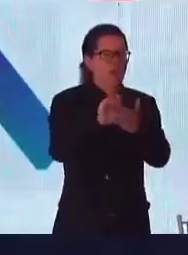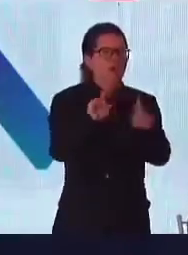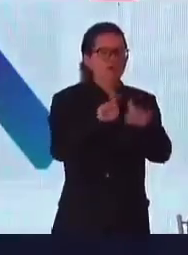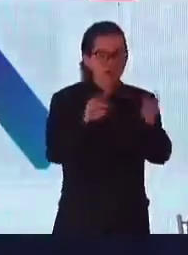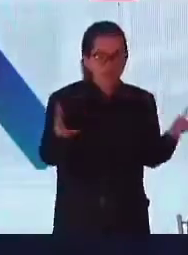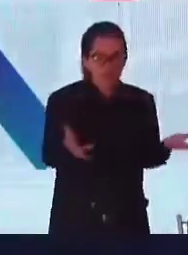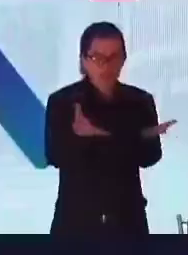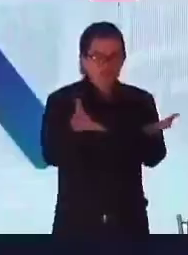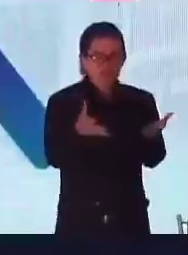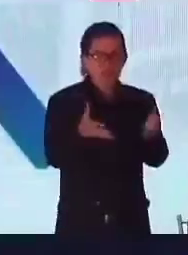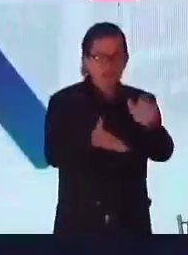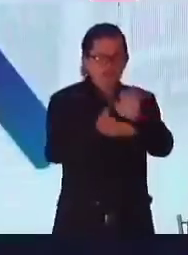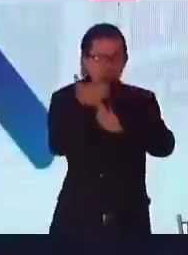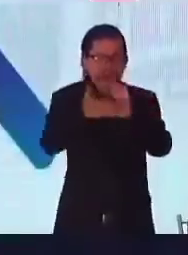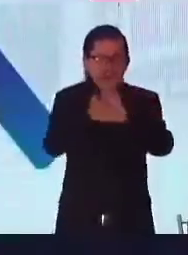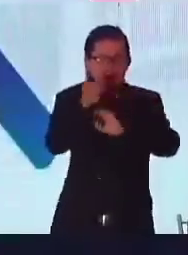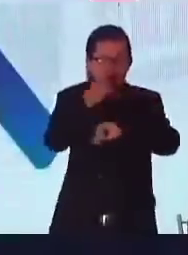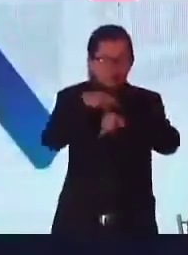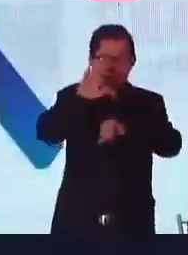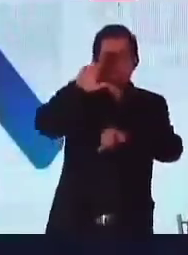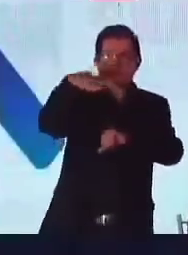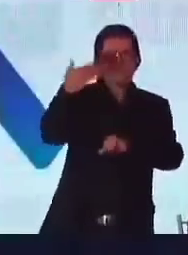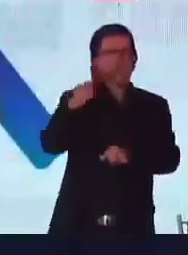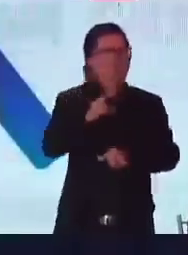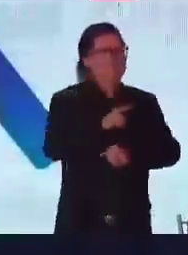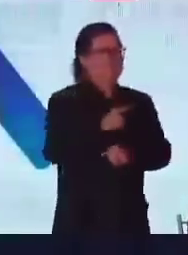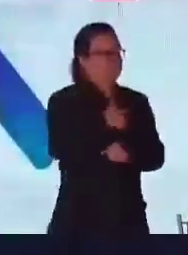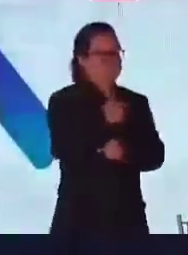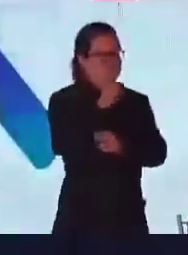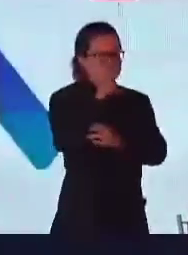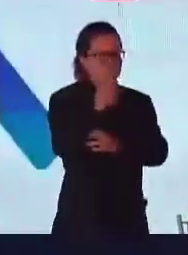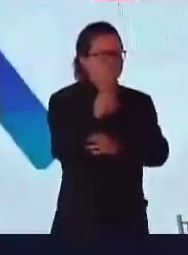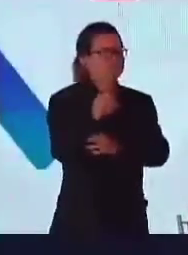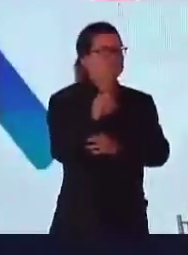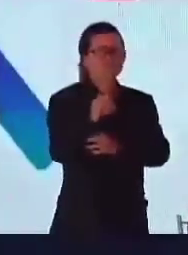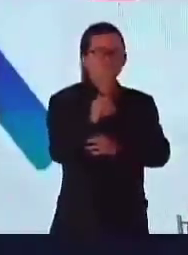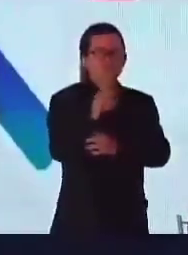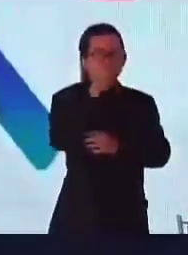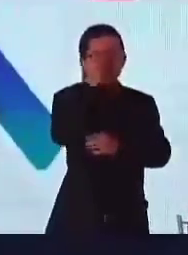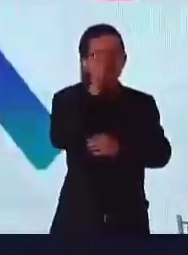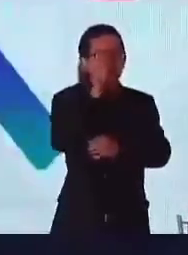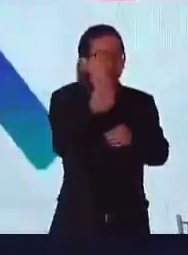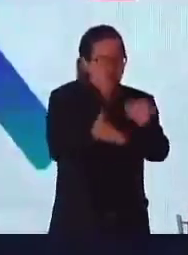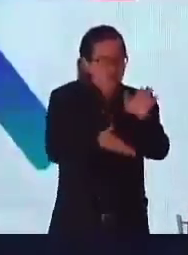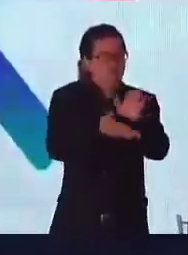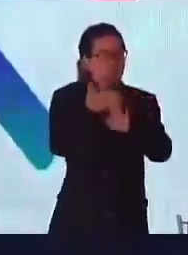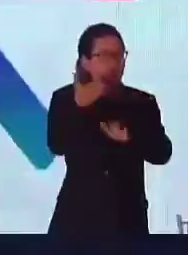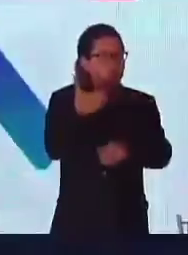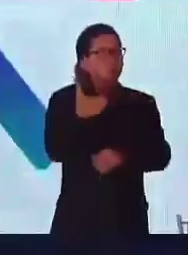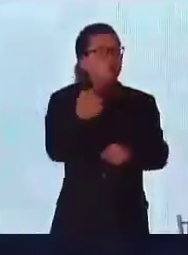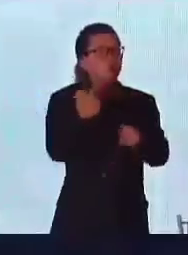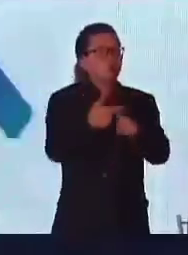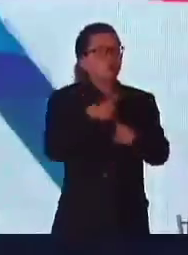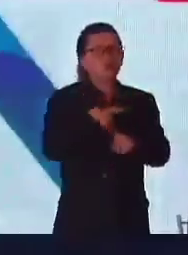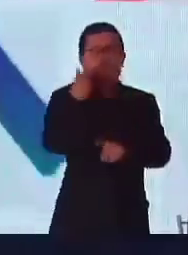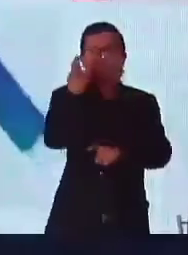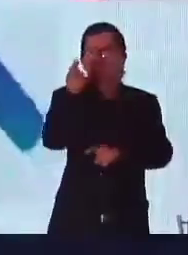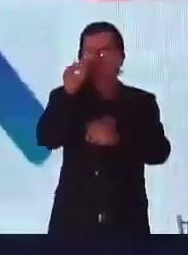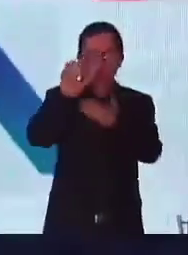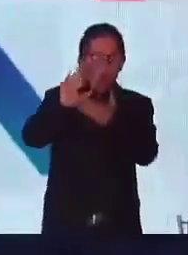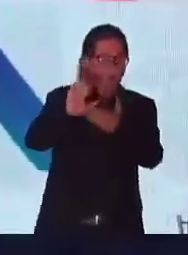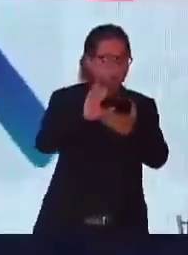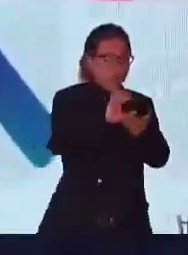intercâmbio científico. Mais de 150 pesquisadores alagoanos viajaram com recursos da FAPEAL, do Governo do Estado, e